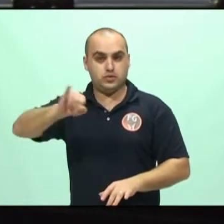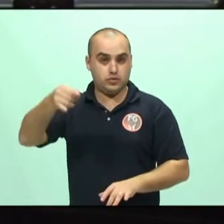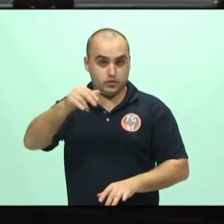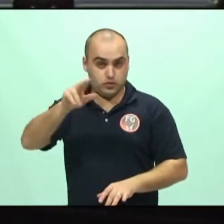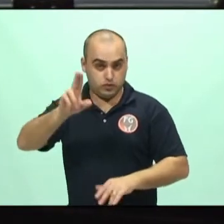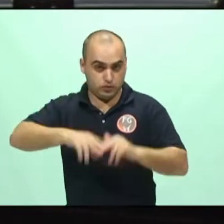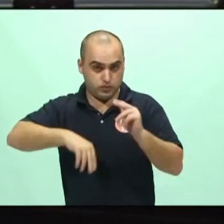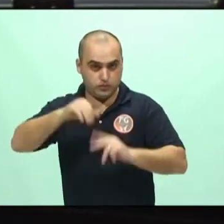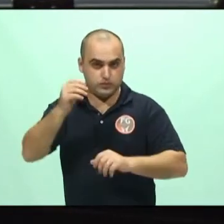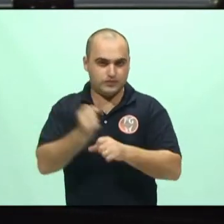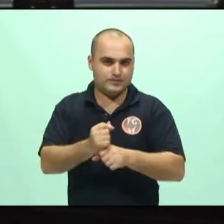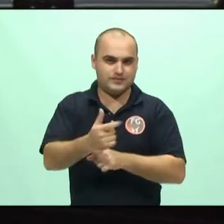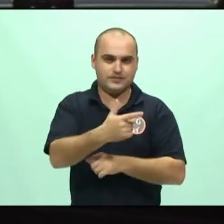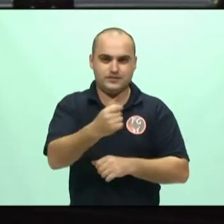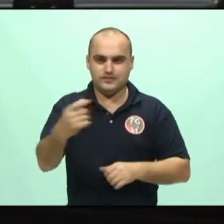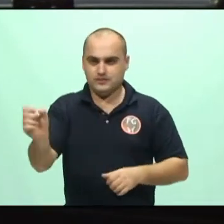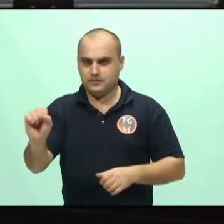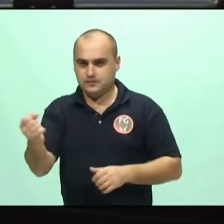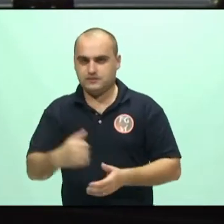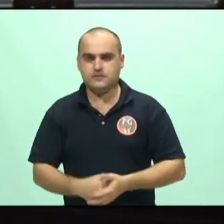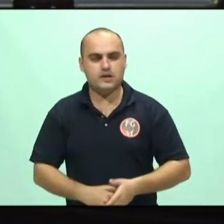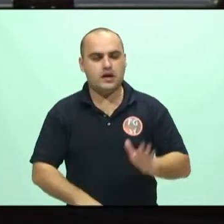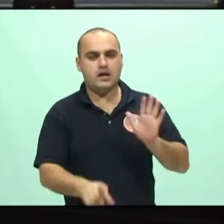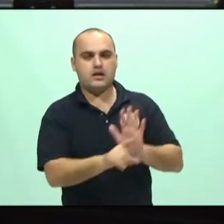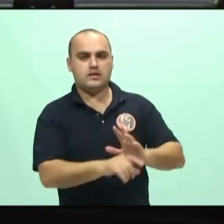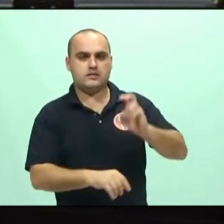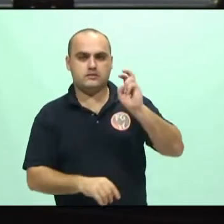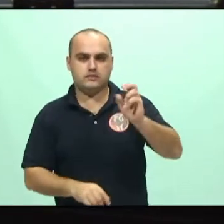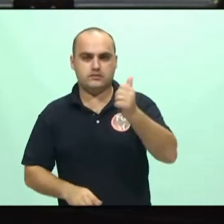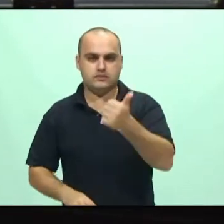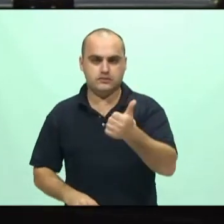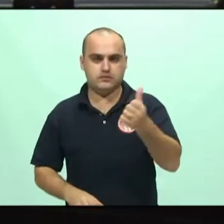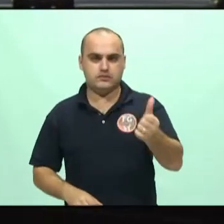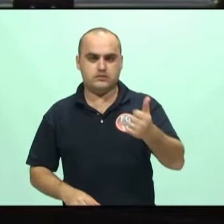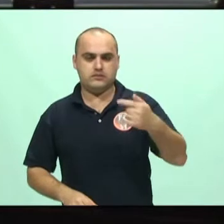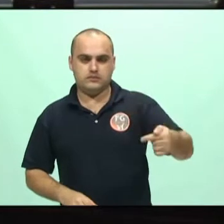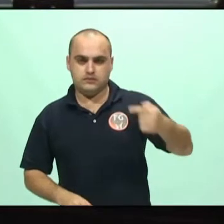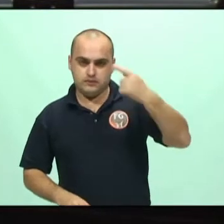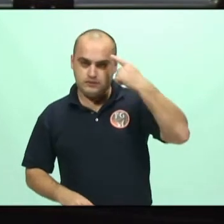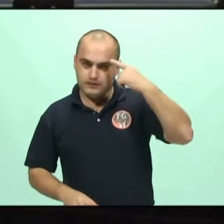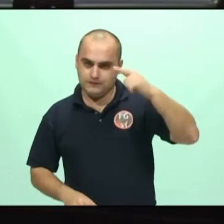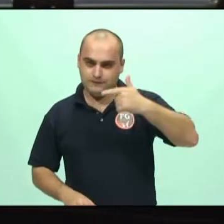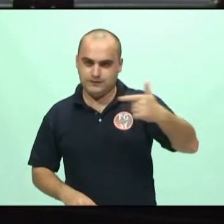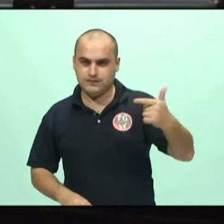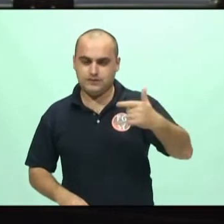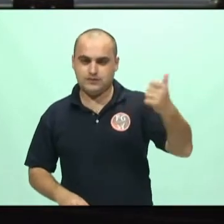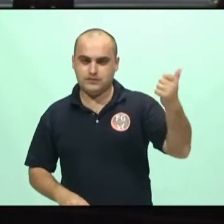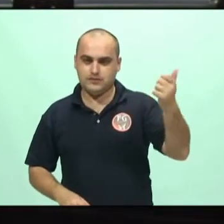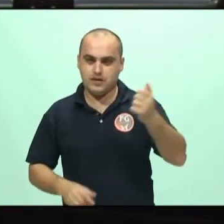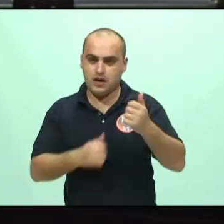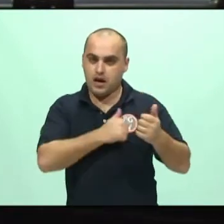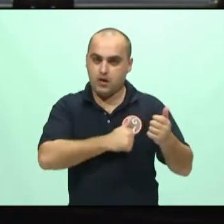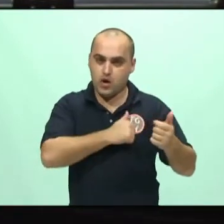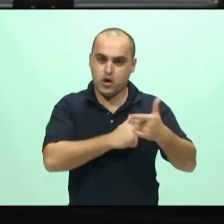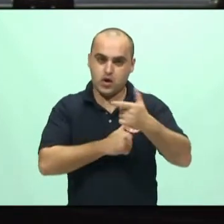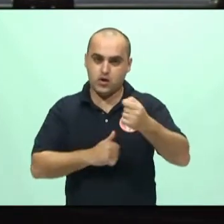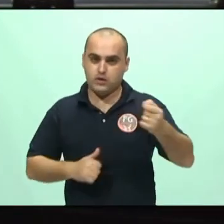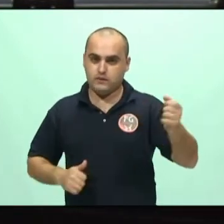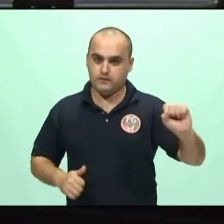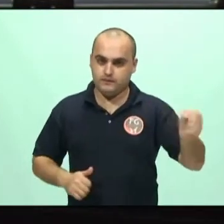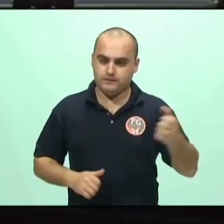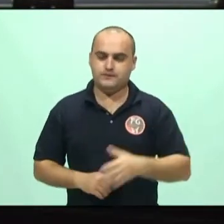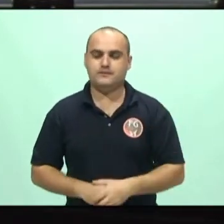de 2008 lei 5.167 de 22 de agosto de 2008 e lei